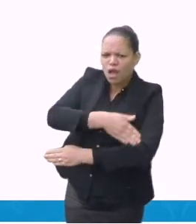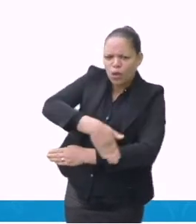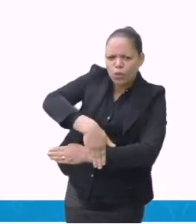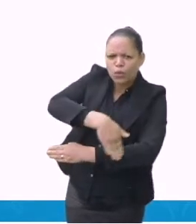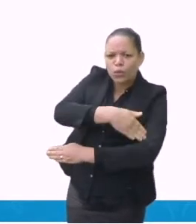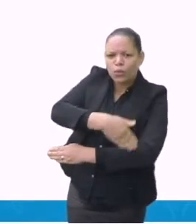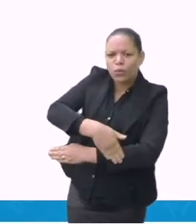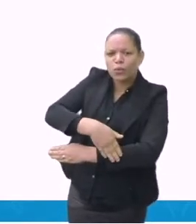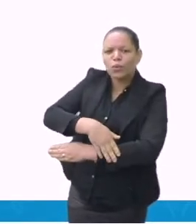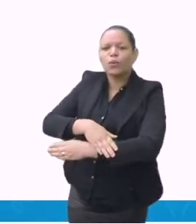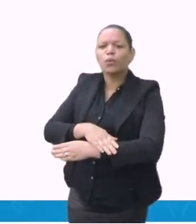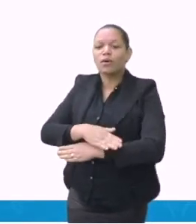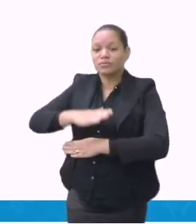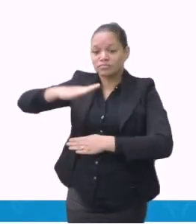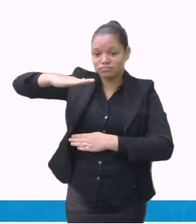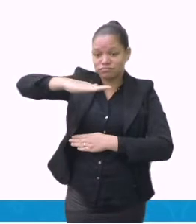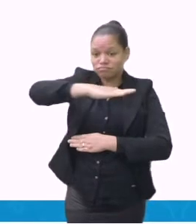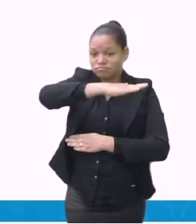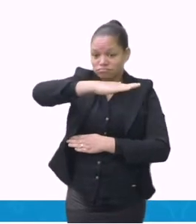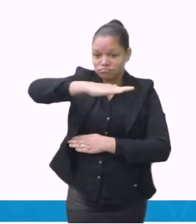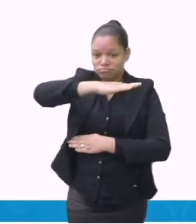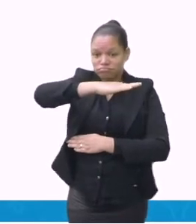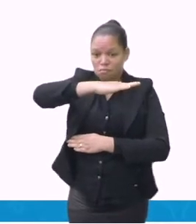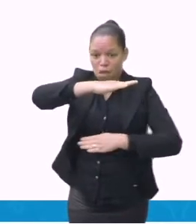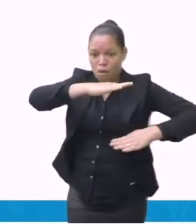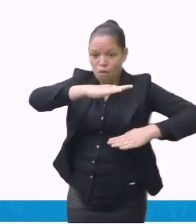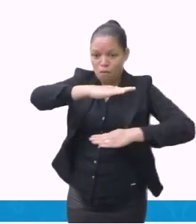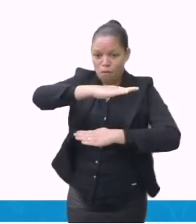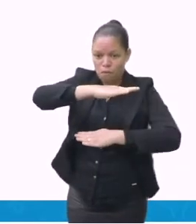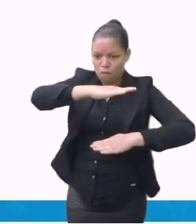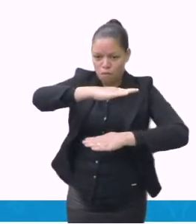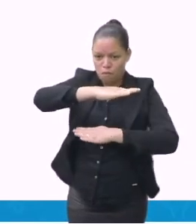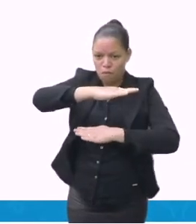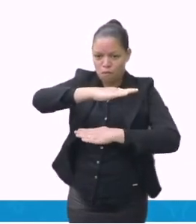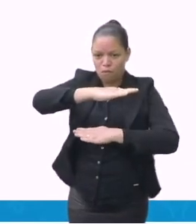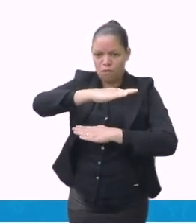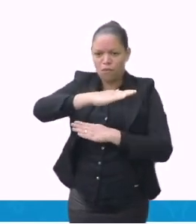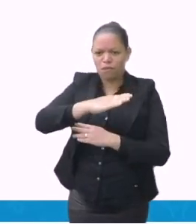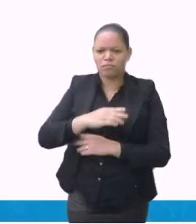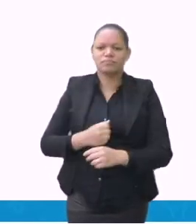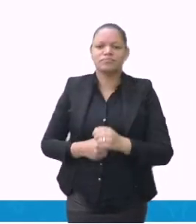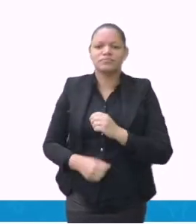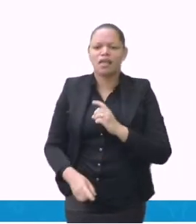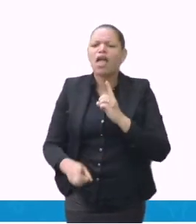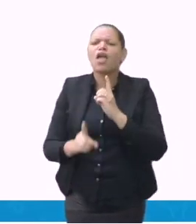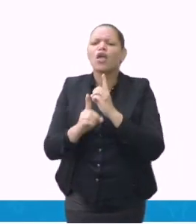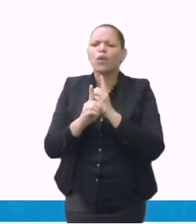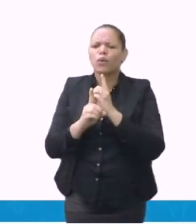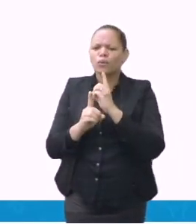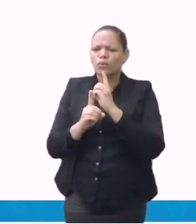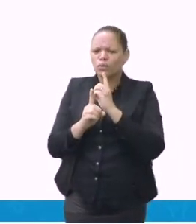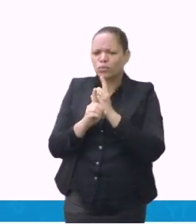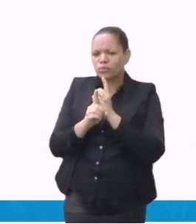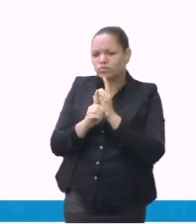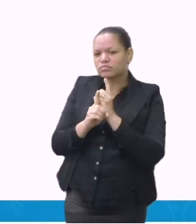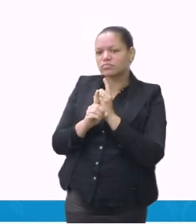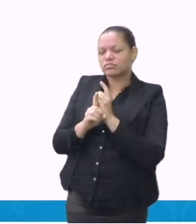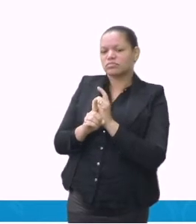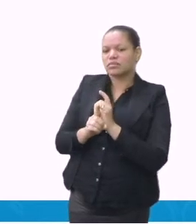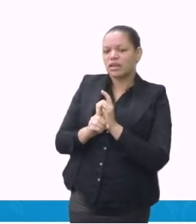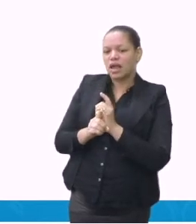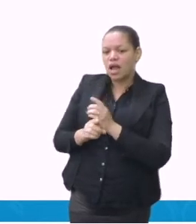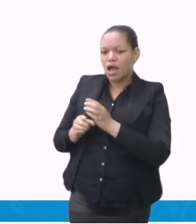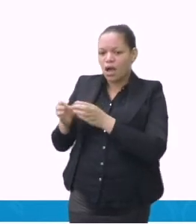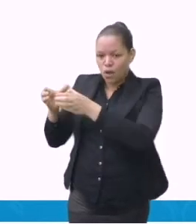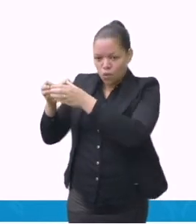é paralela à Rua Doce. Então, a pessoa poderia seguir na Rua das Oliveiras e encontrar, sim, a paralela a